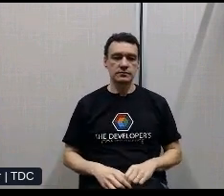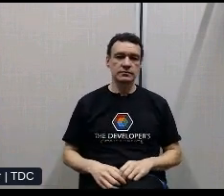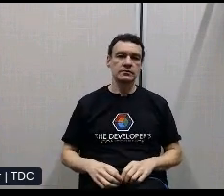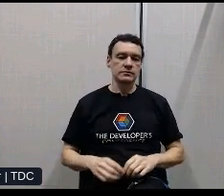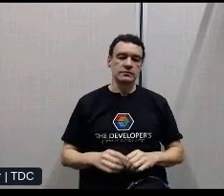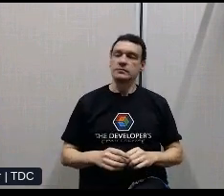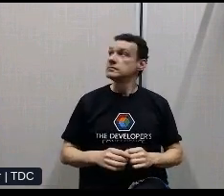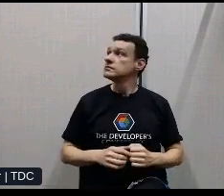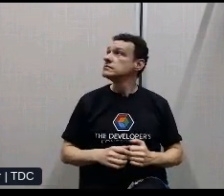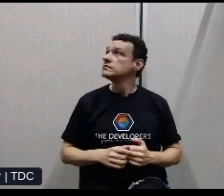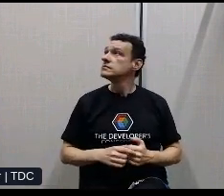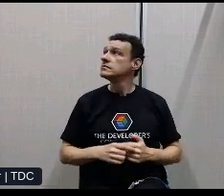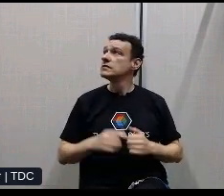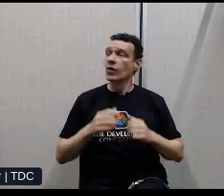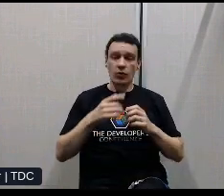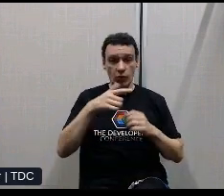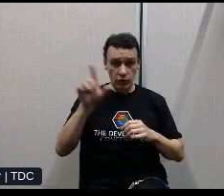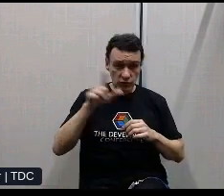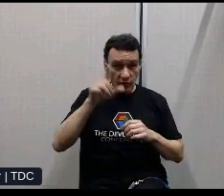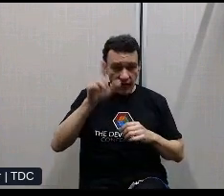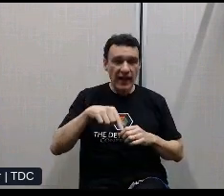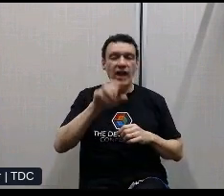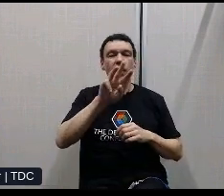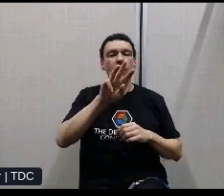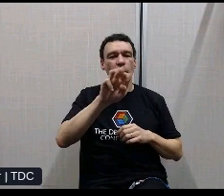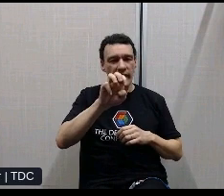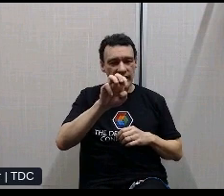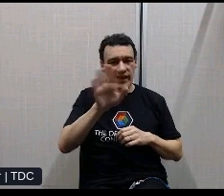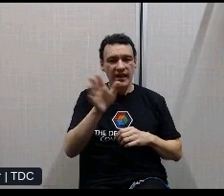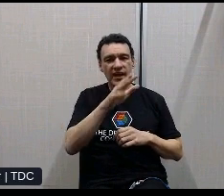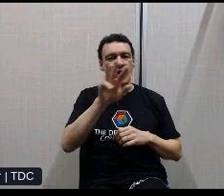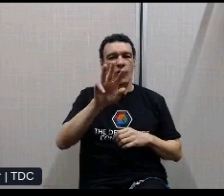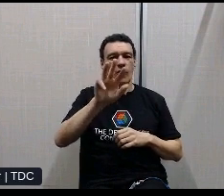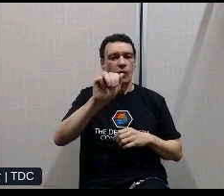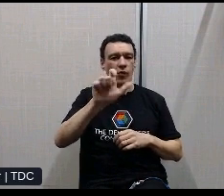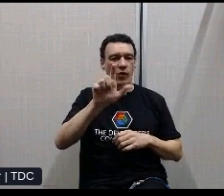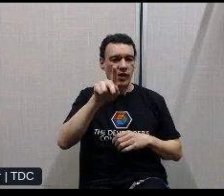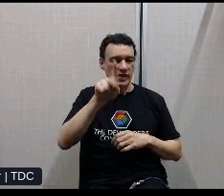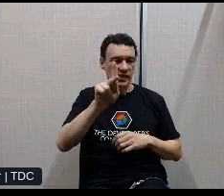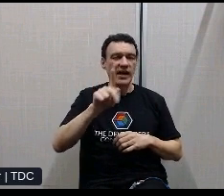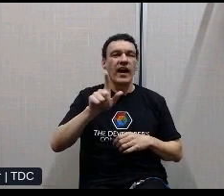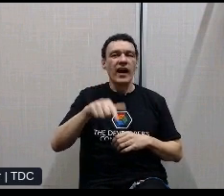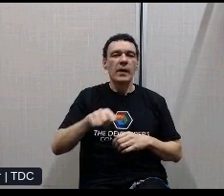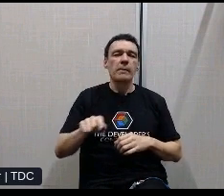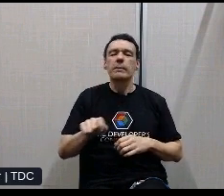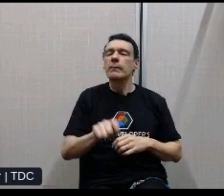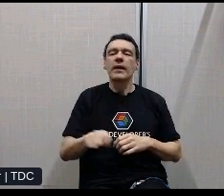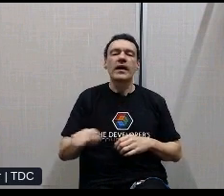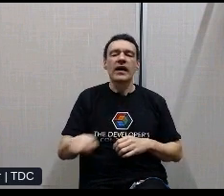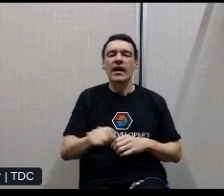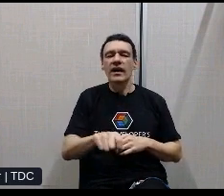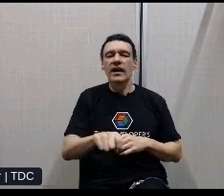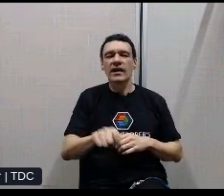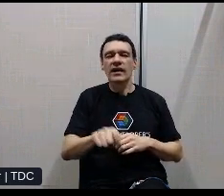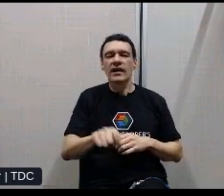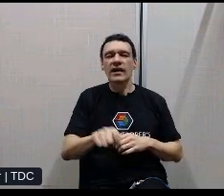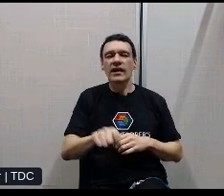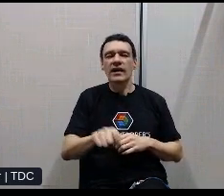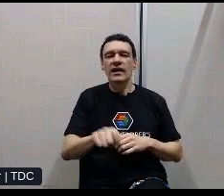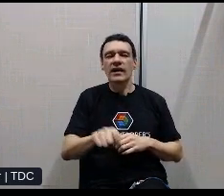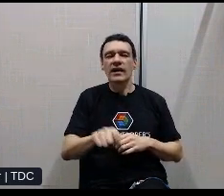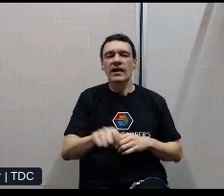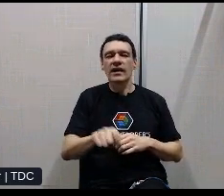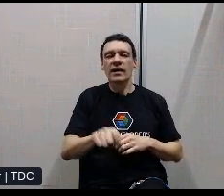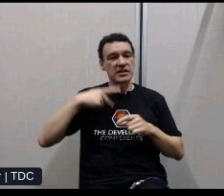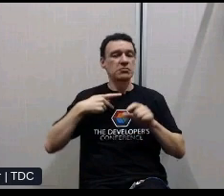seguinte, é uma bengala inteligente. Essa tecnologia aumenta a independência das pessoas com deficiência visual e promove a